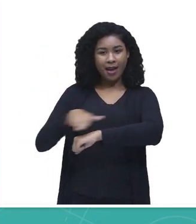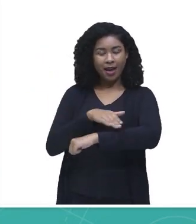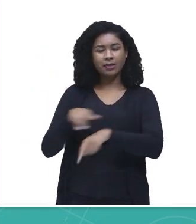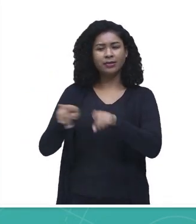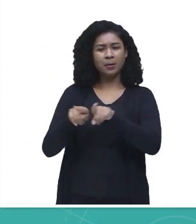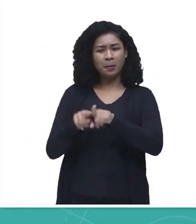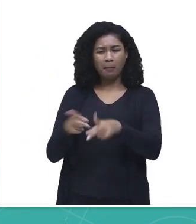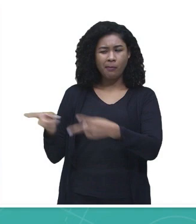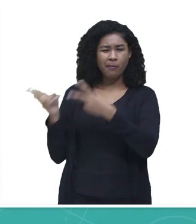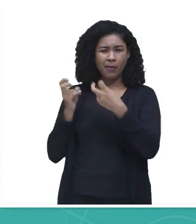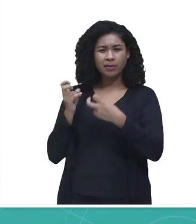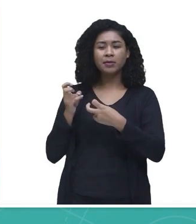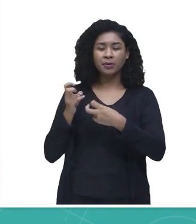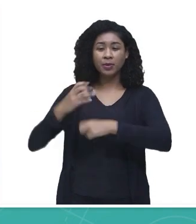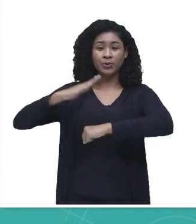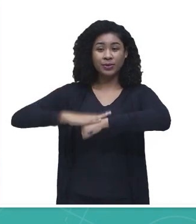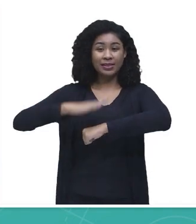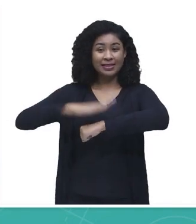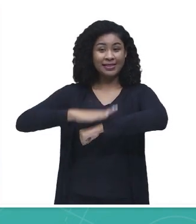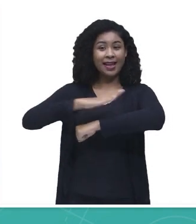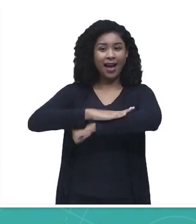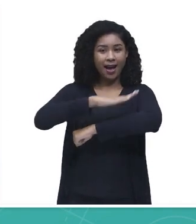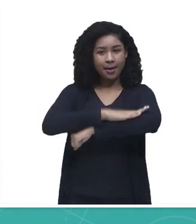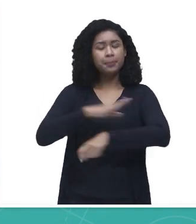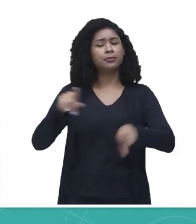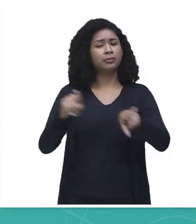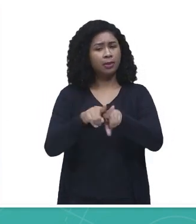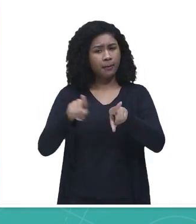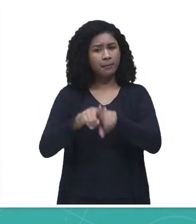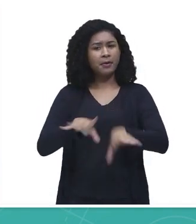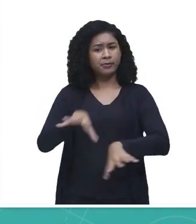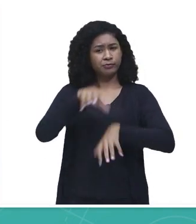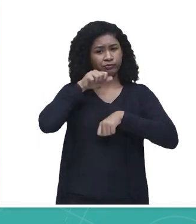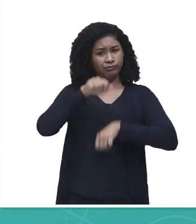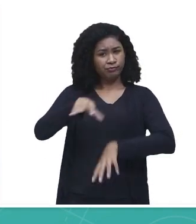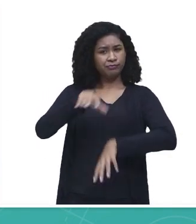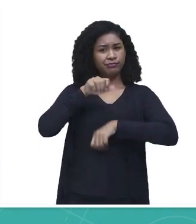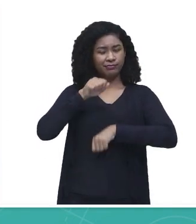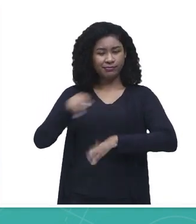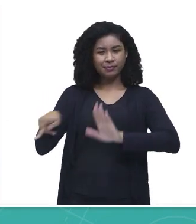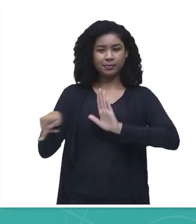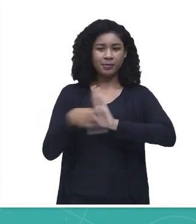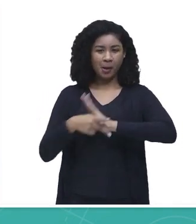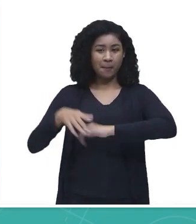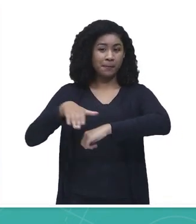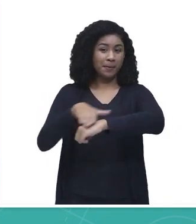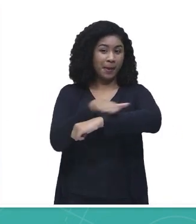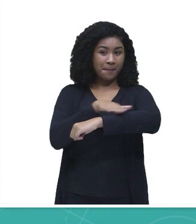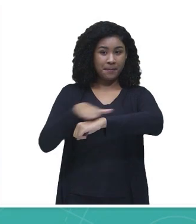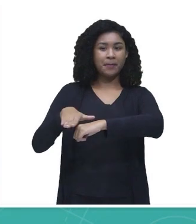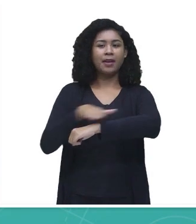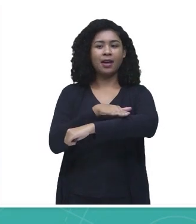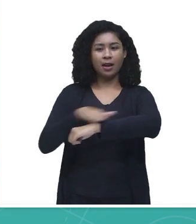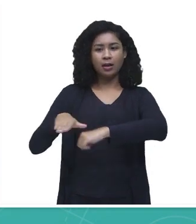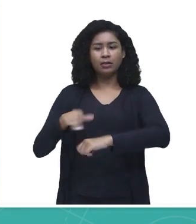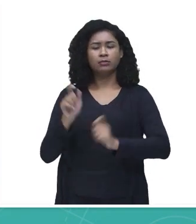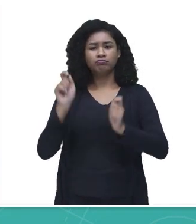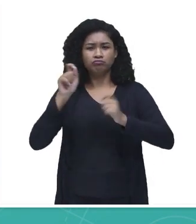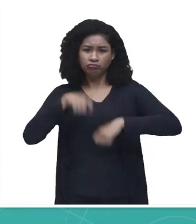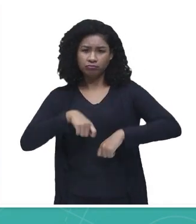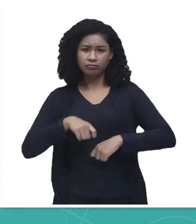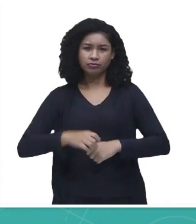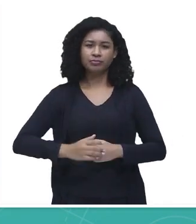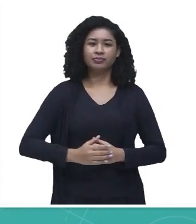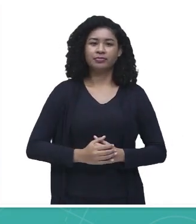como exemplo, né? Então, nos anelídeos observa-se um tipo de respiração em que as trocas gasosas acontecem